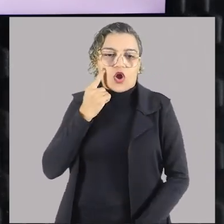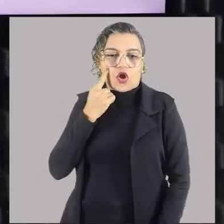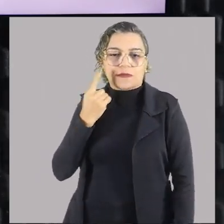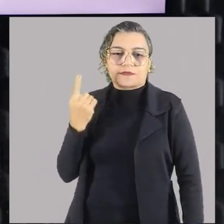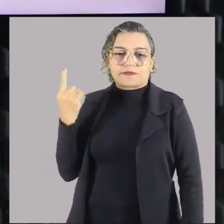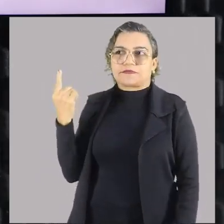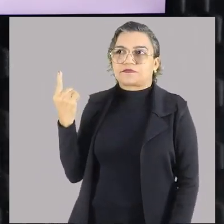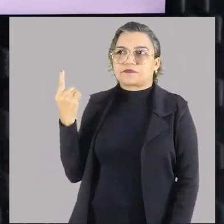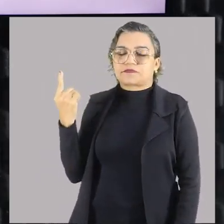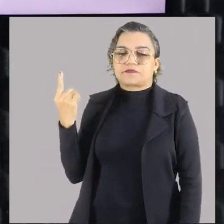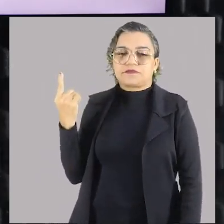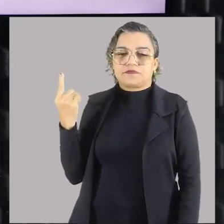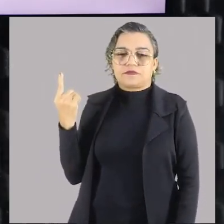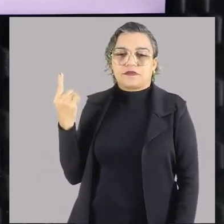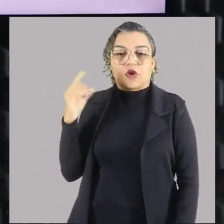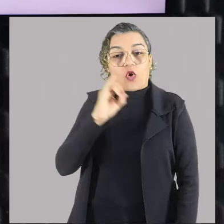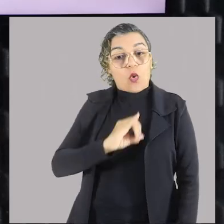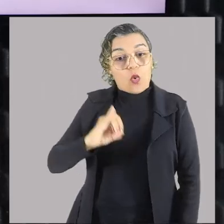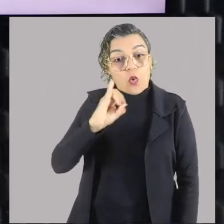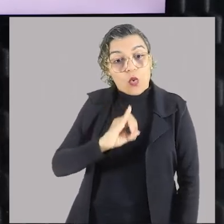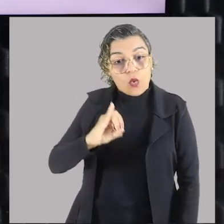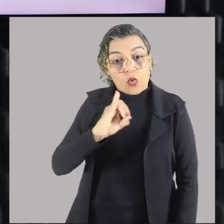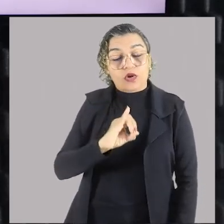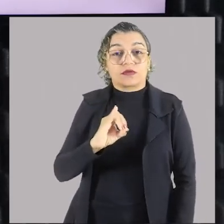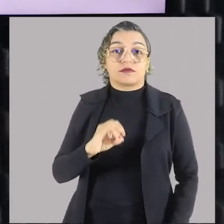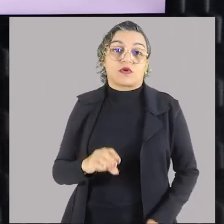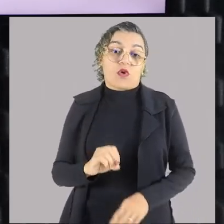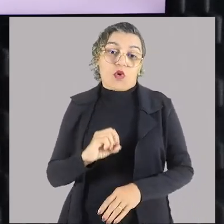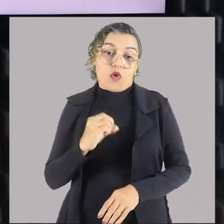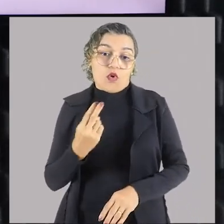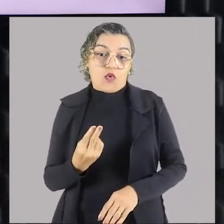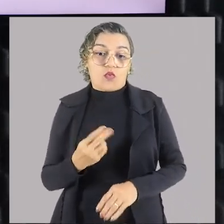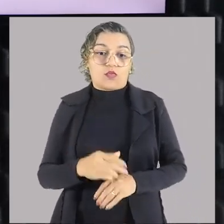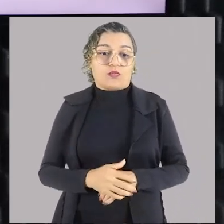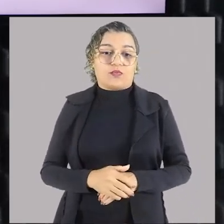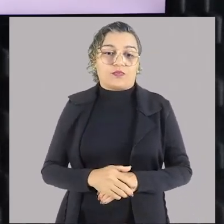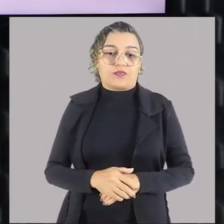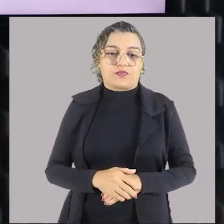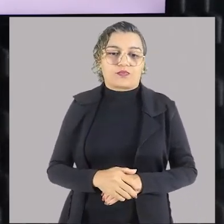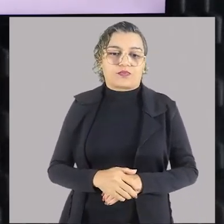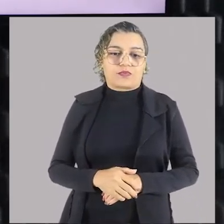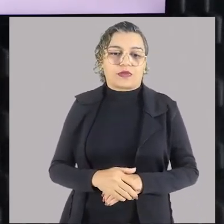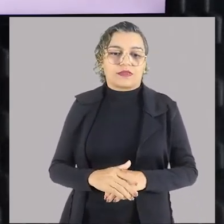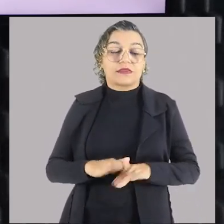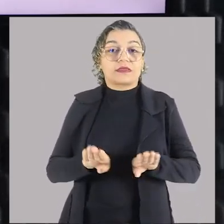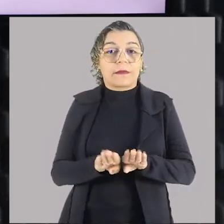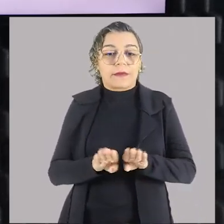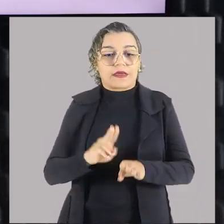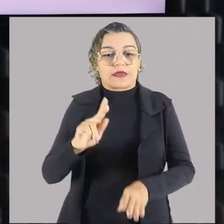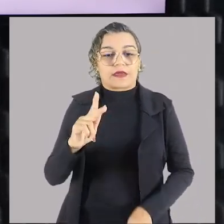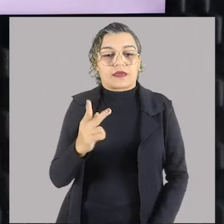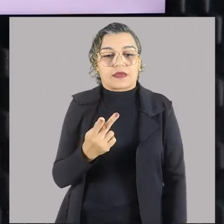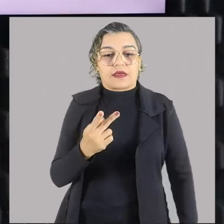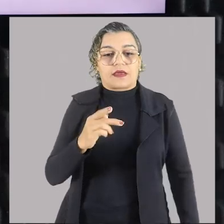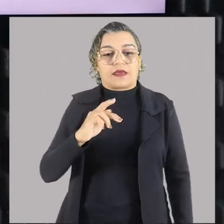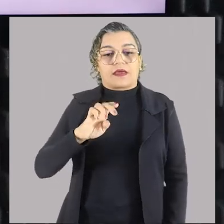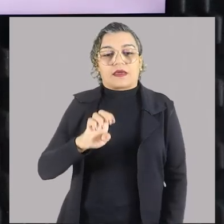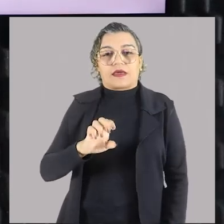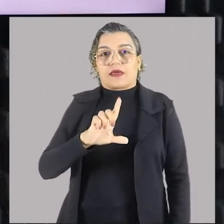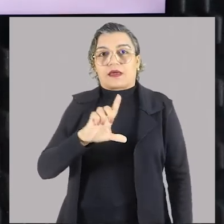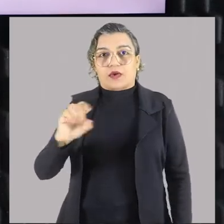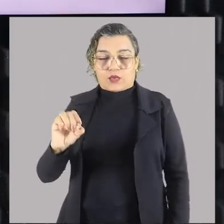bem informal, que é o oi, ou você pode dizer hello, que é um pouquinho mais formal, que significa olá. Os